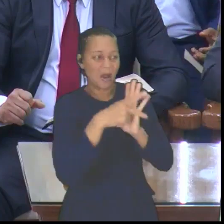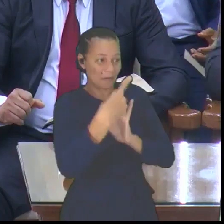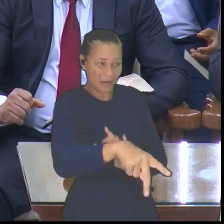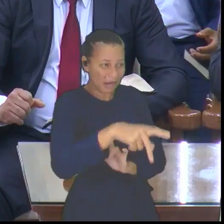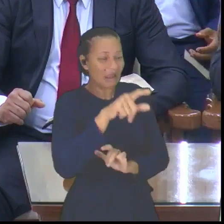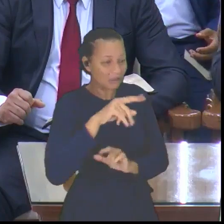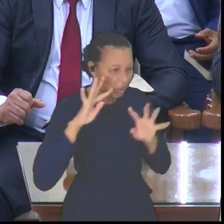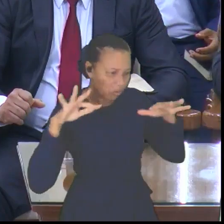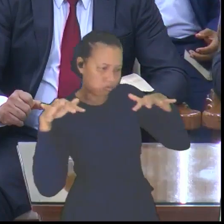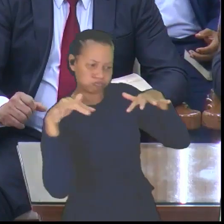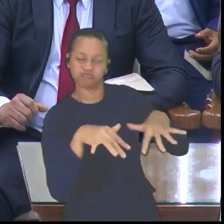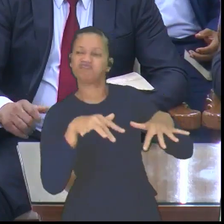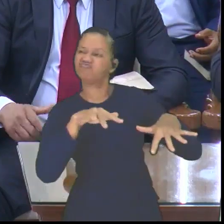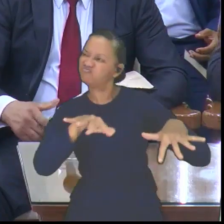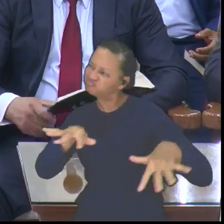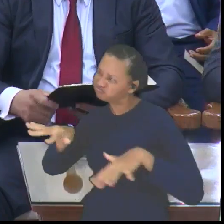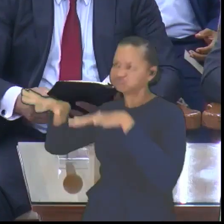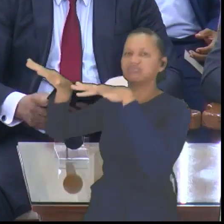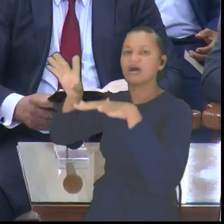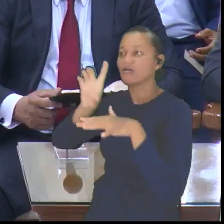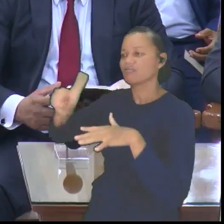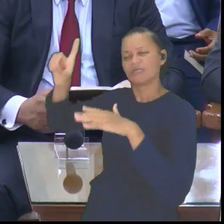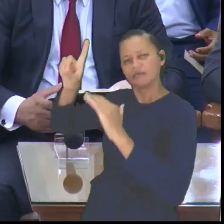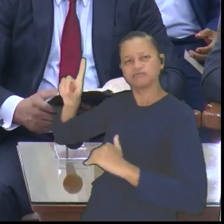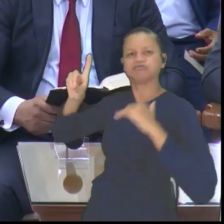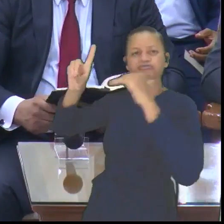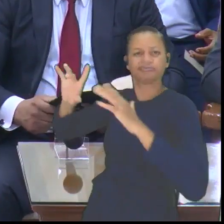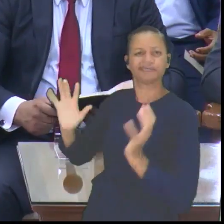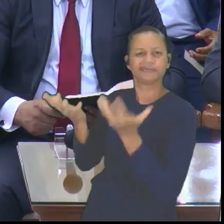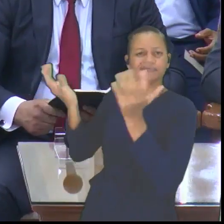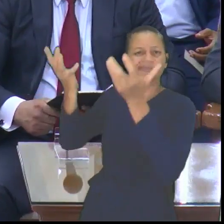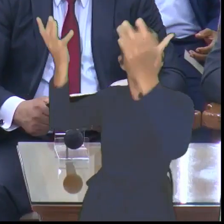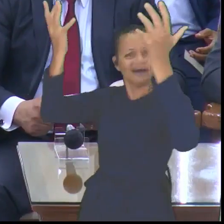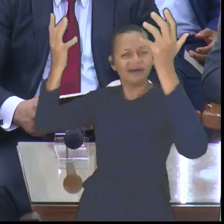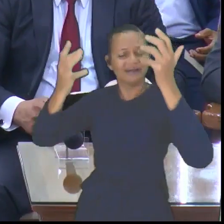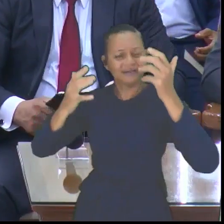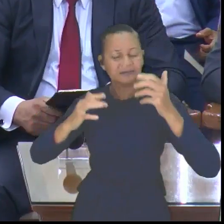nome do Senhor seja exaltado.